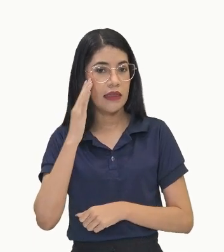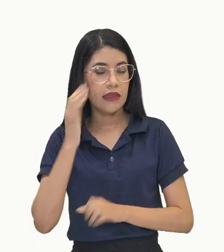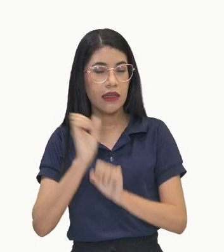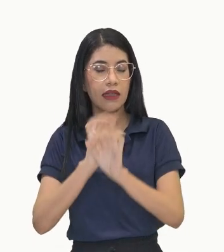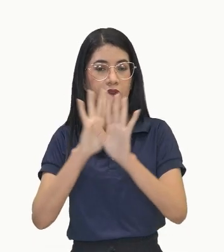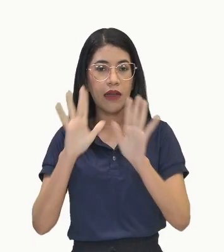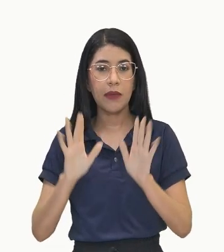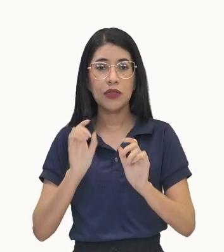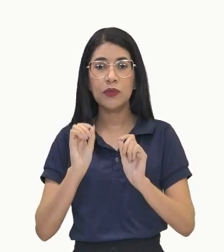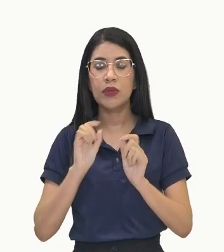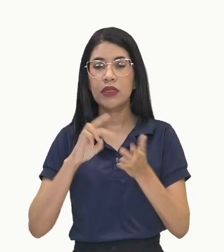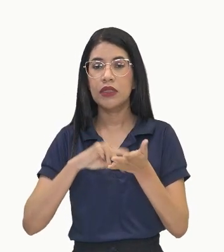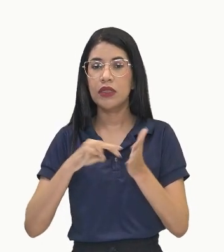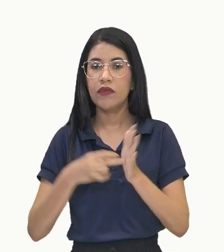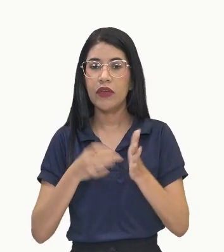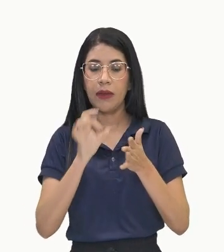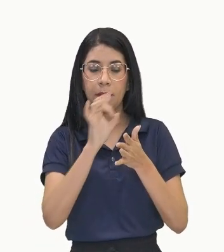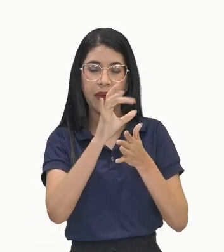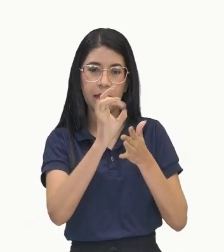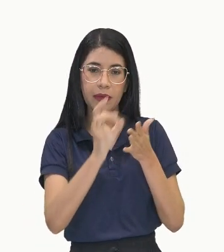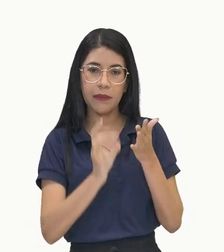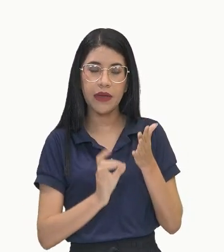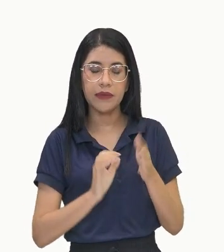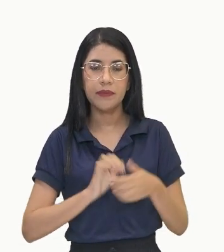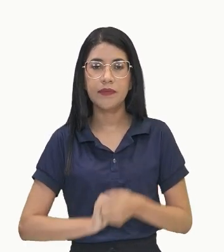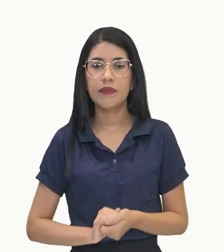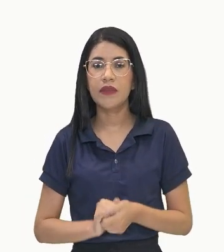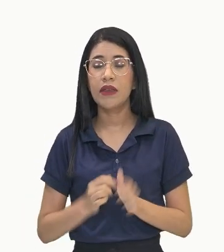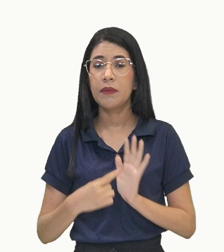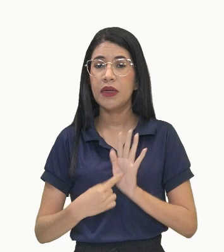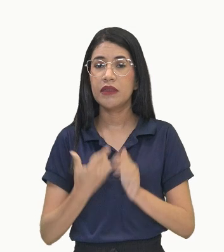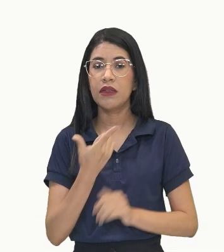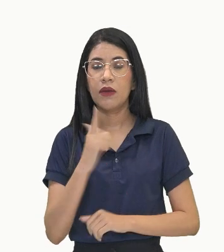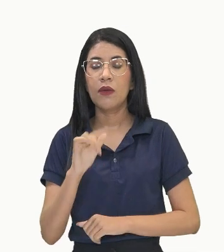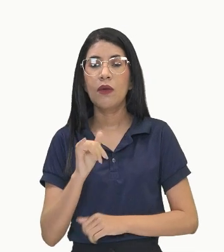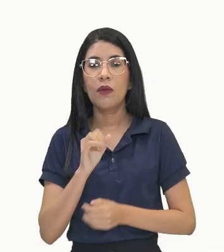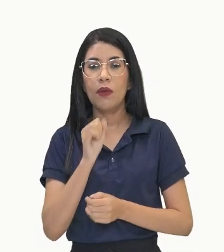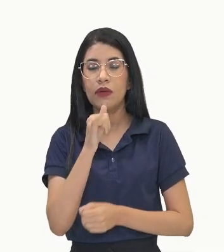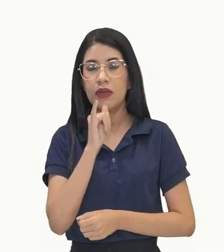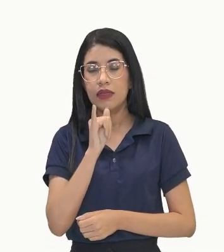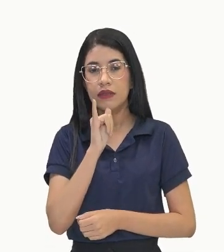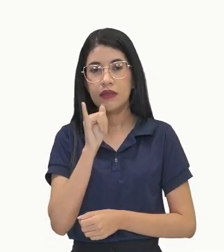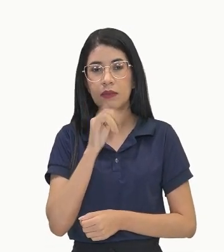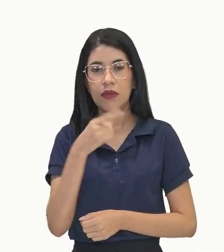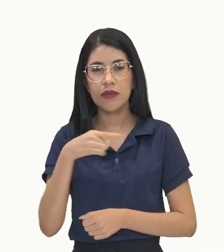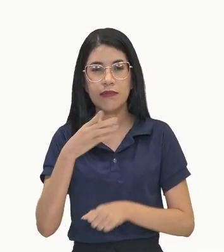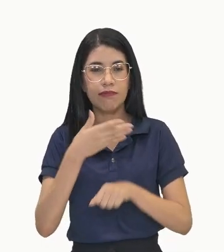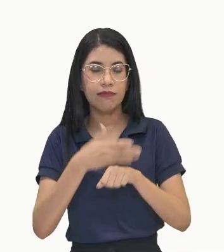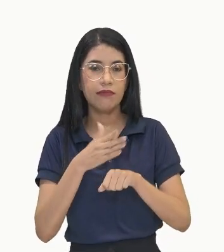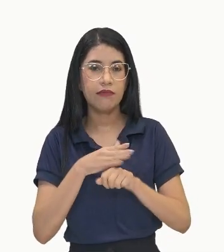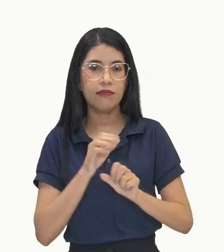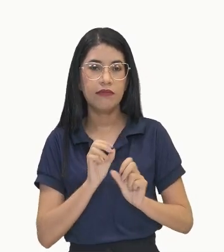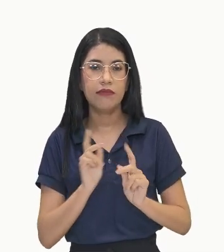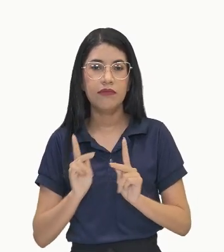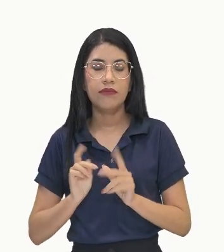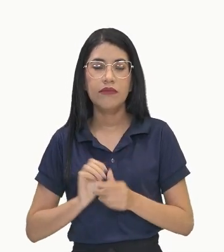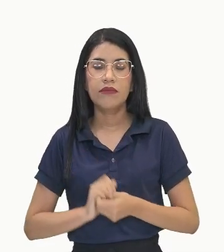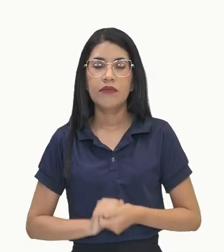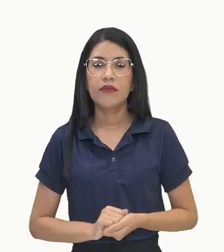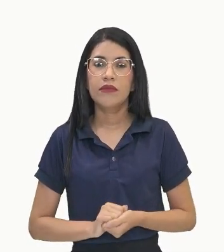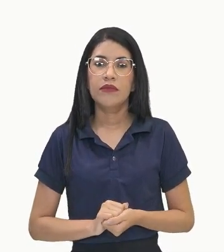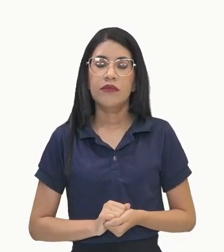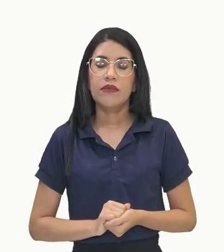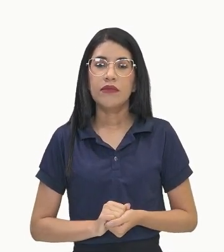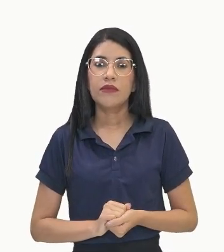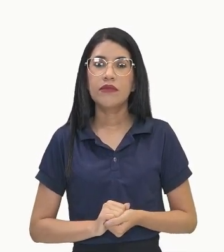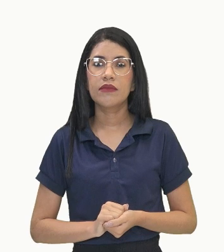é cada coisa. Nós vamos para mais um exercício para que você pratique novamente. Então,